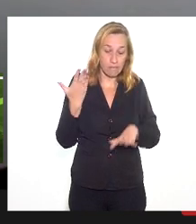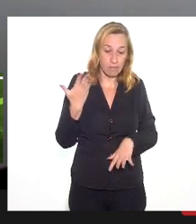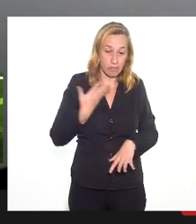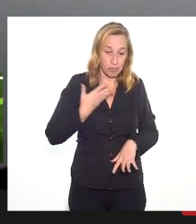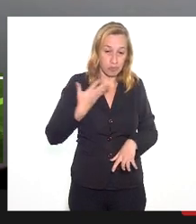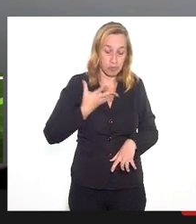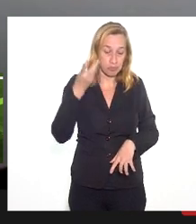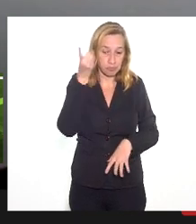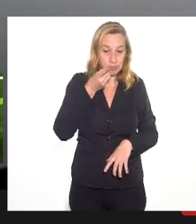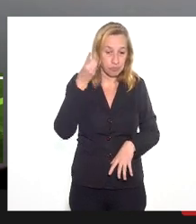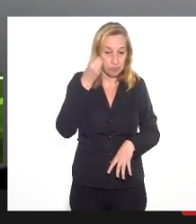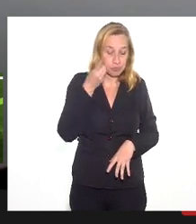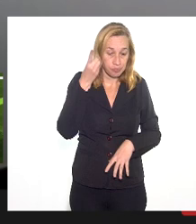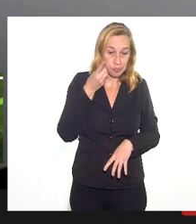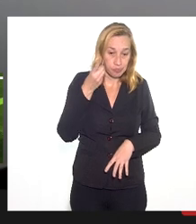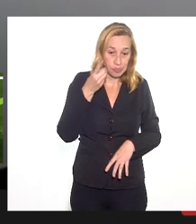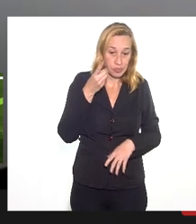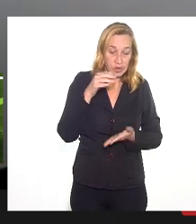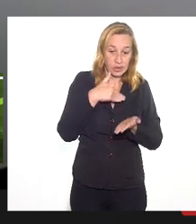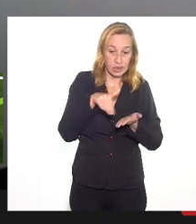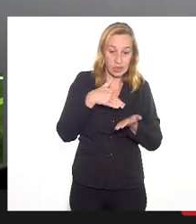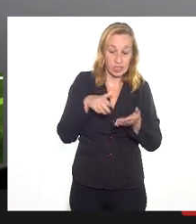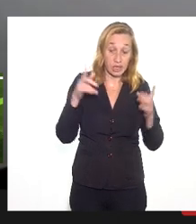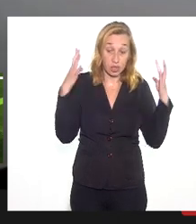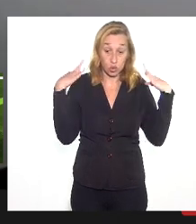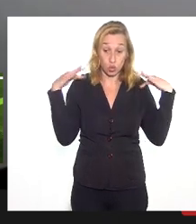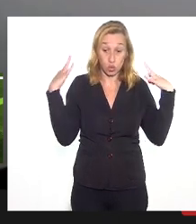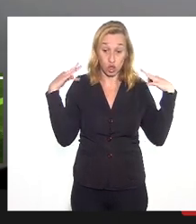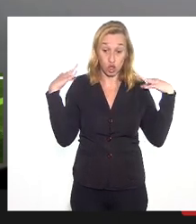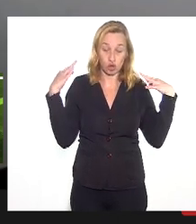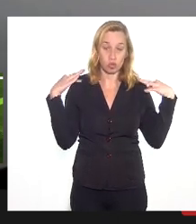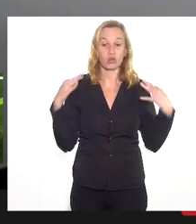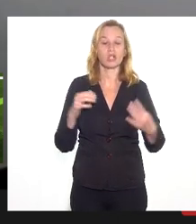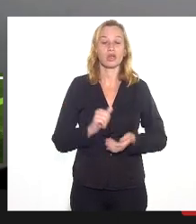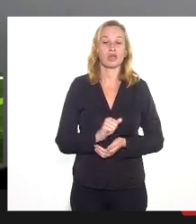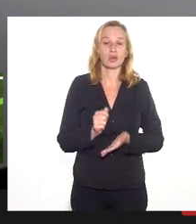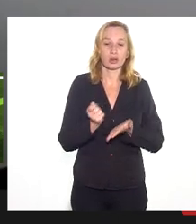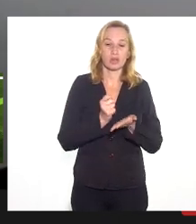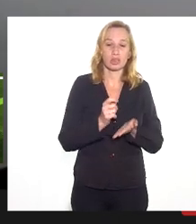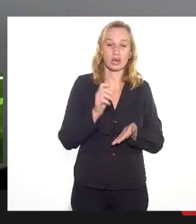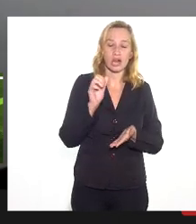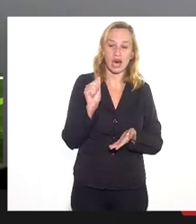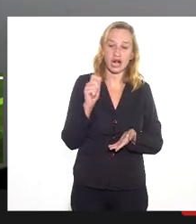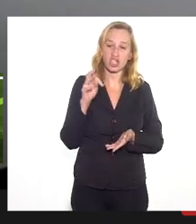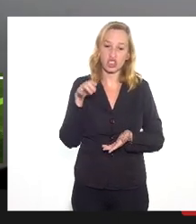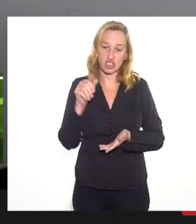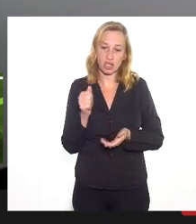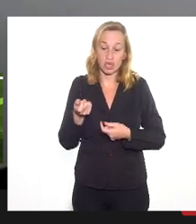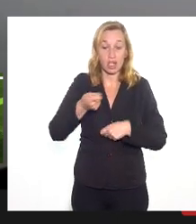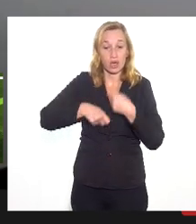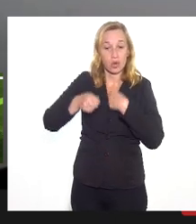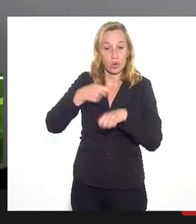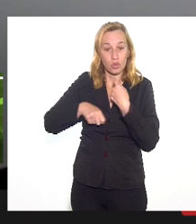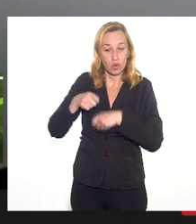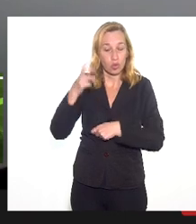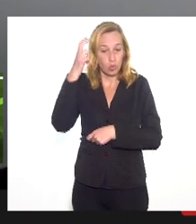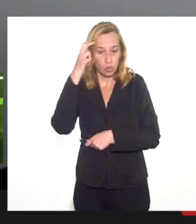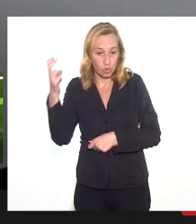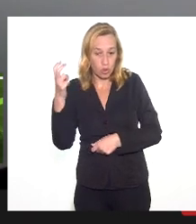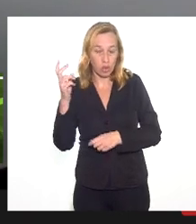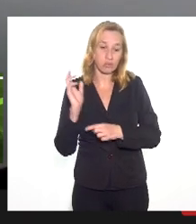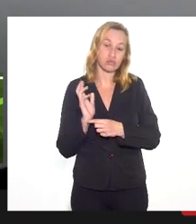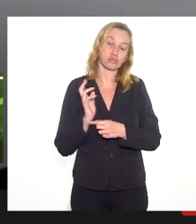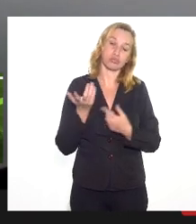está licenciado na Secretaria de Turismo, tratar da agenda econômica e cultural do turismo em